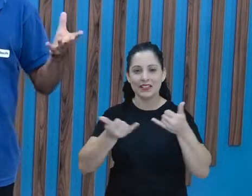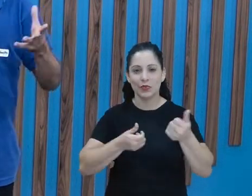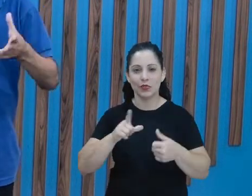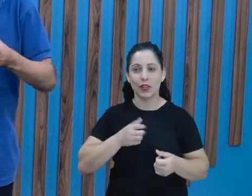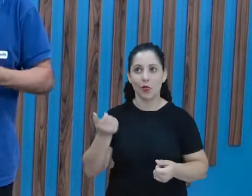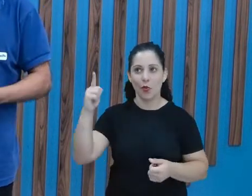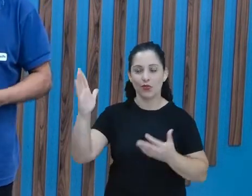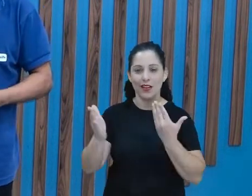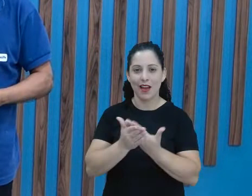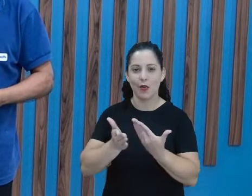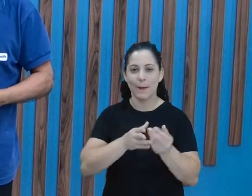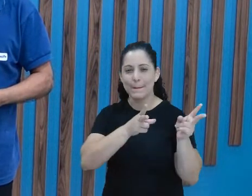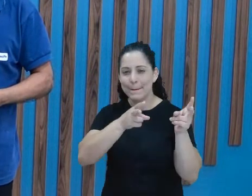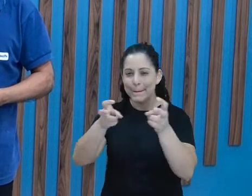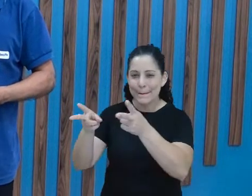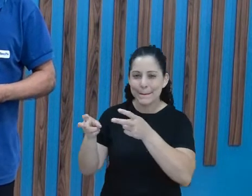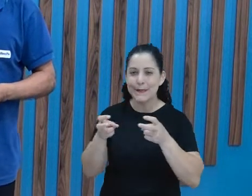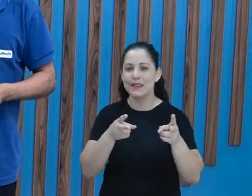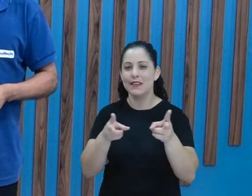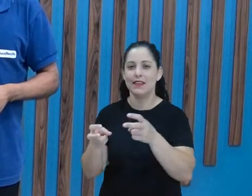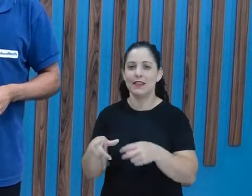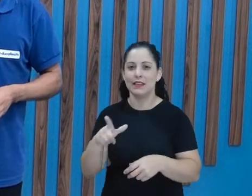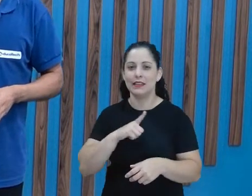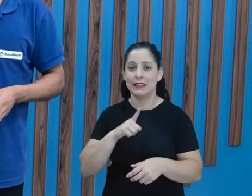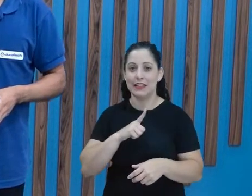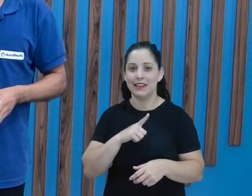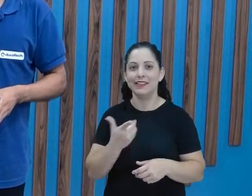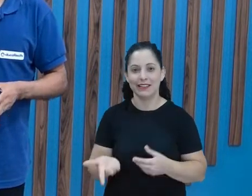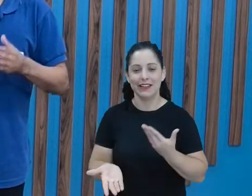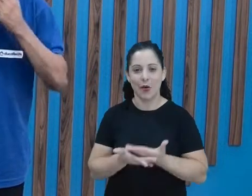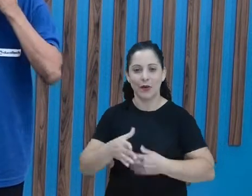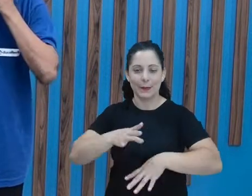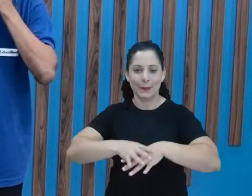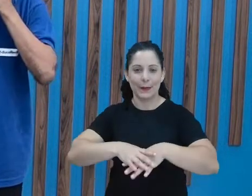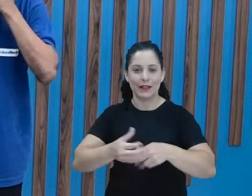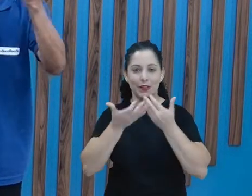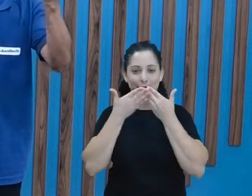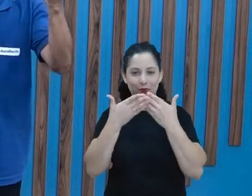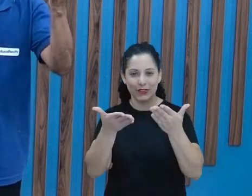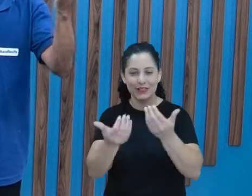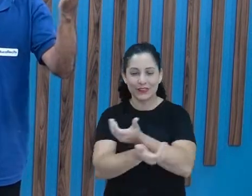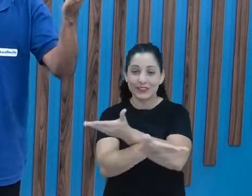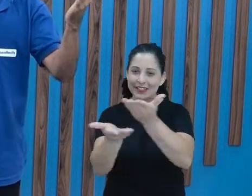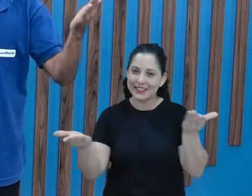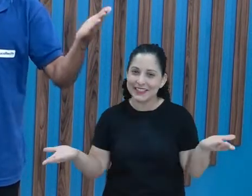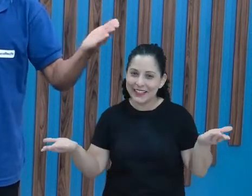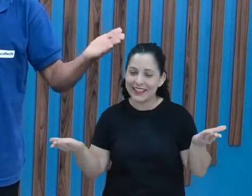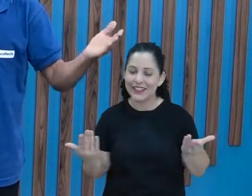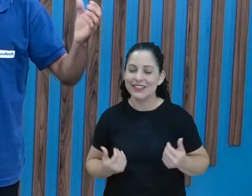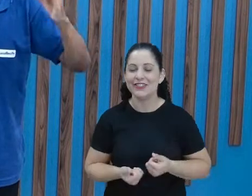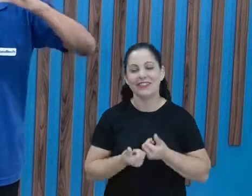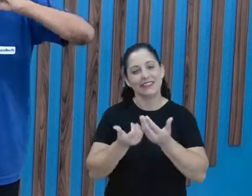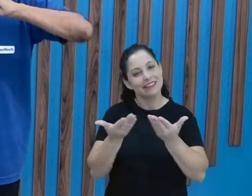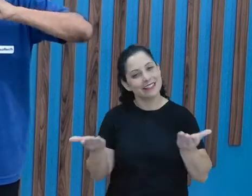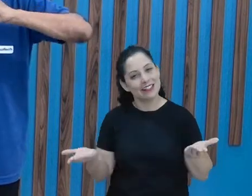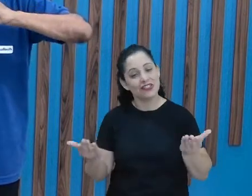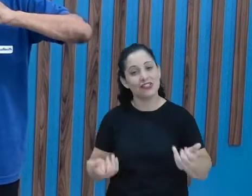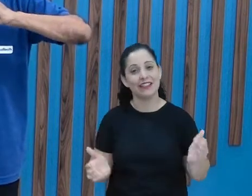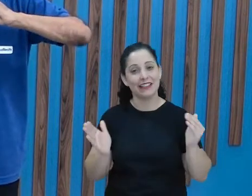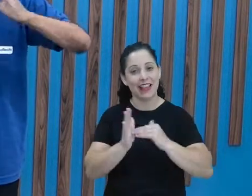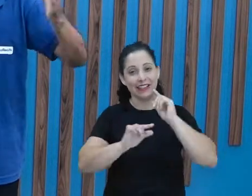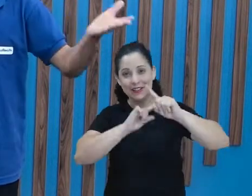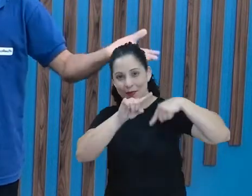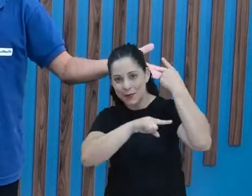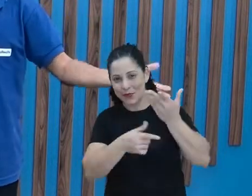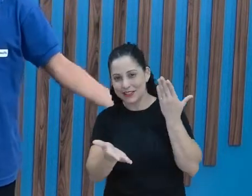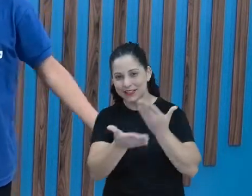outra aula você já perceber que vai ter uma aula de Ricardinho, tá bom? Cheiro para vocês, meus amores. E até as